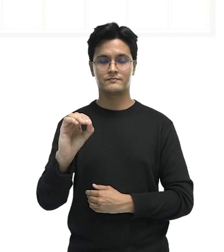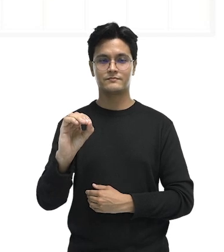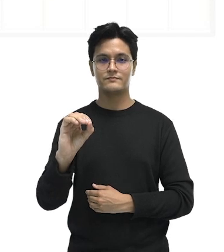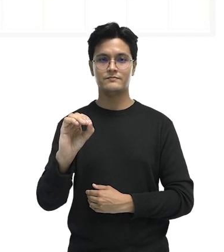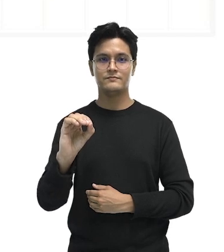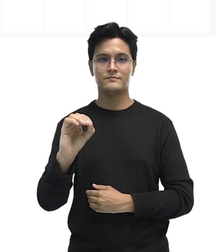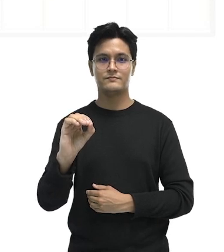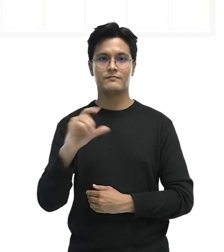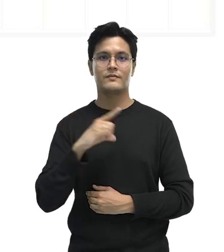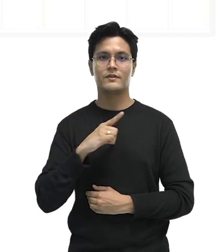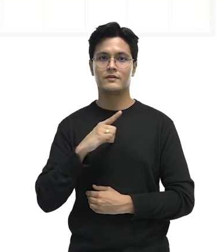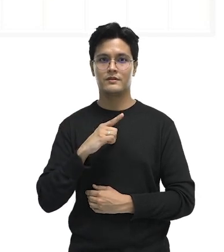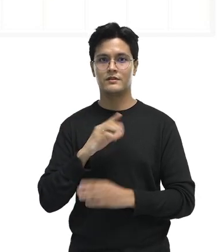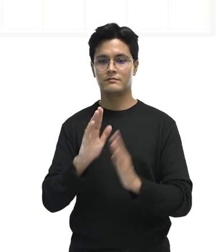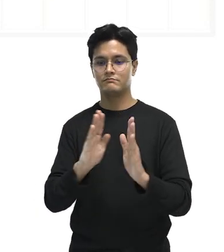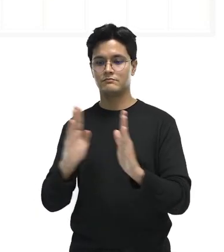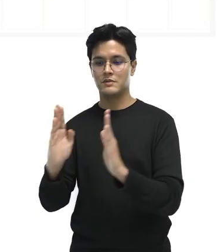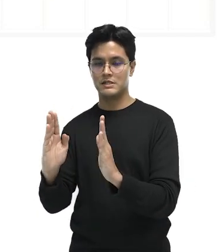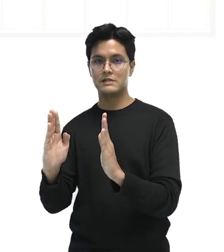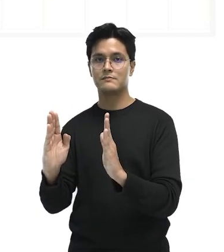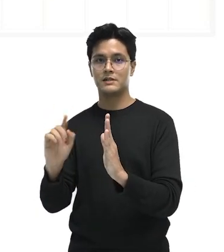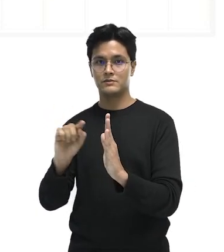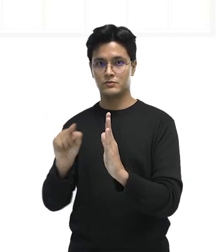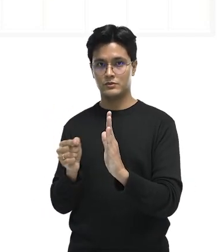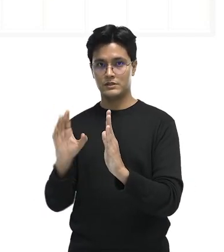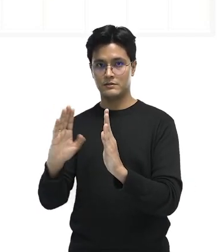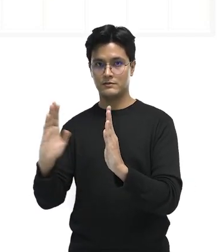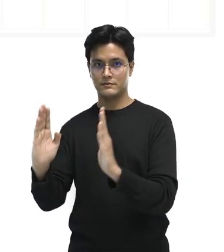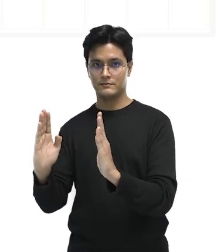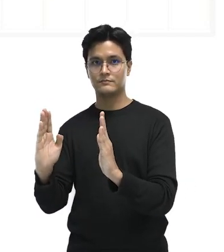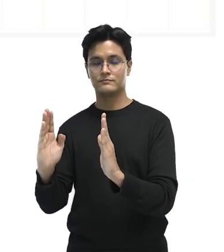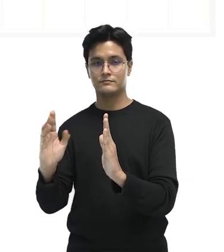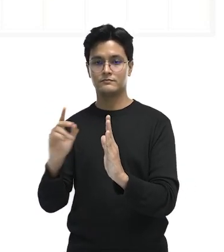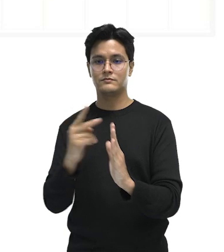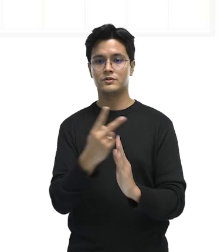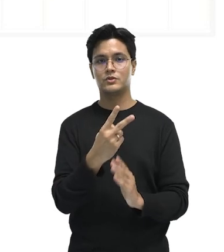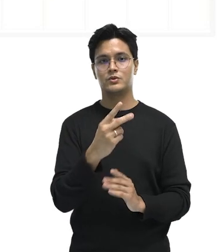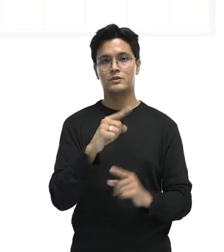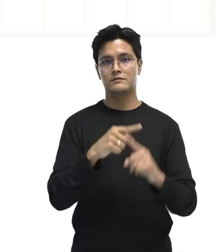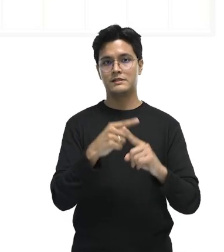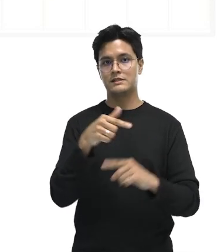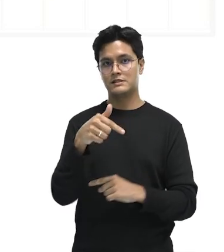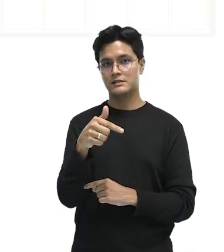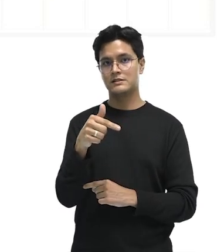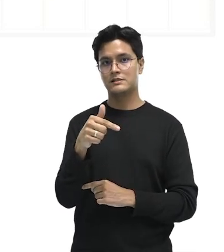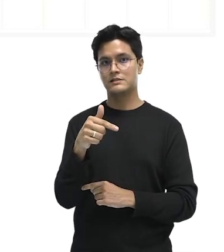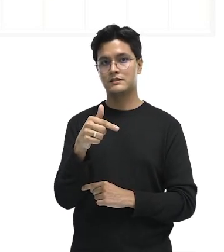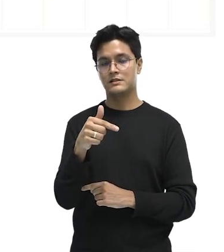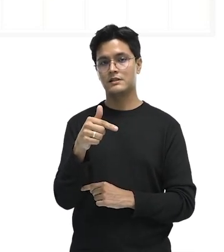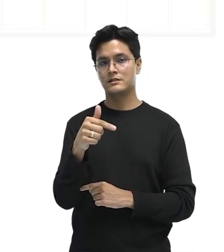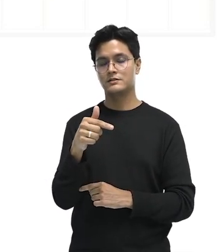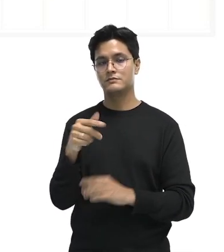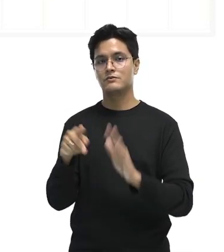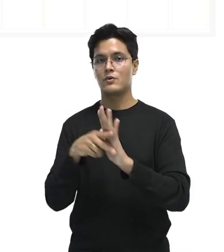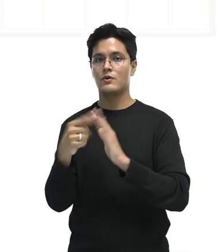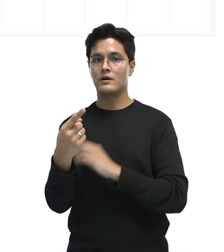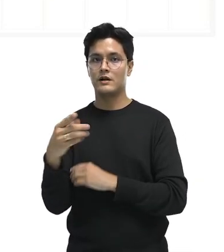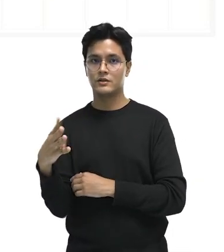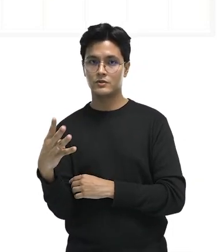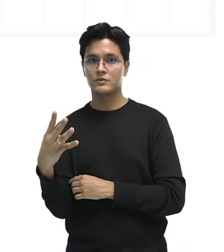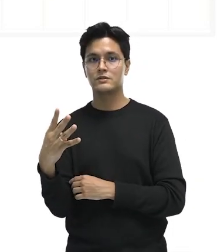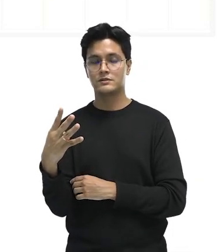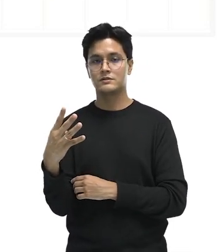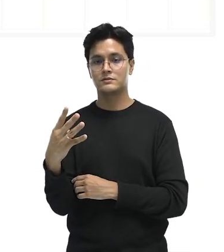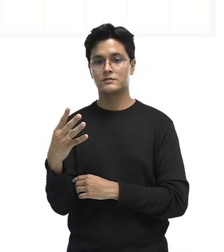Deixar um espaço aqui de uma casa decimal. 2 vezes 7 são 14, que vai 1. 2 vezes 2, 4 e 1,